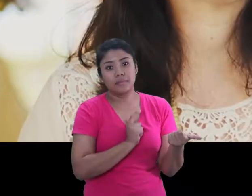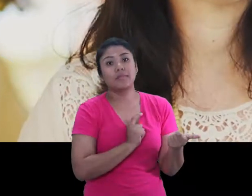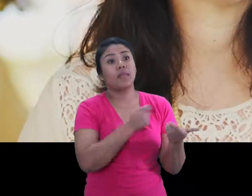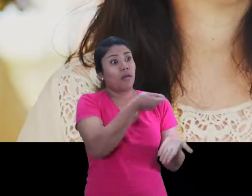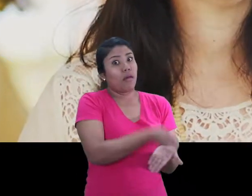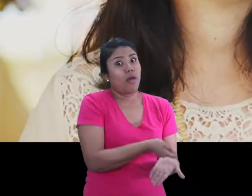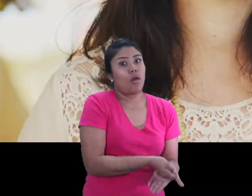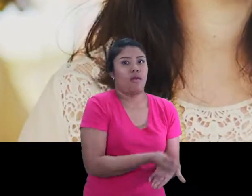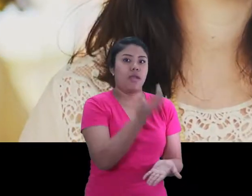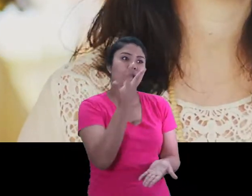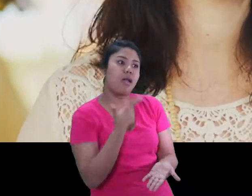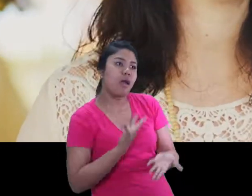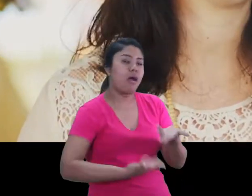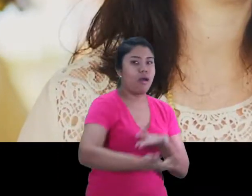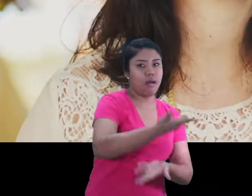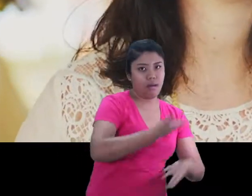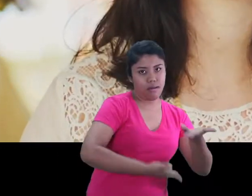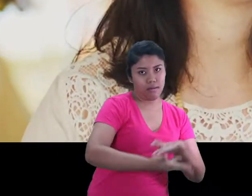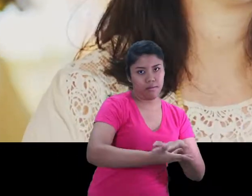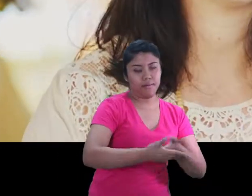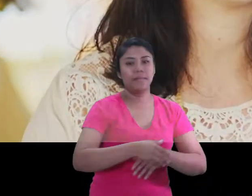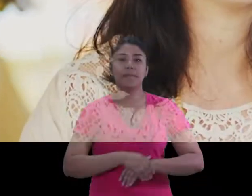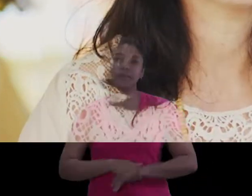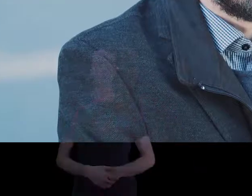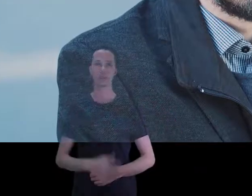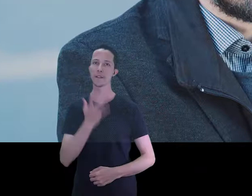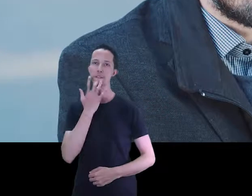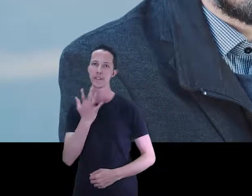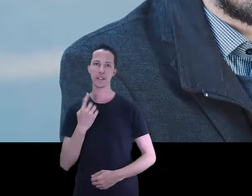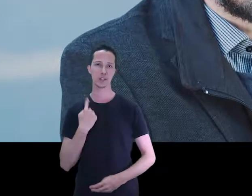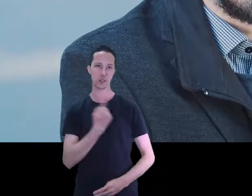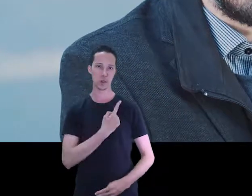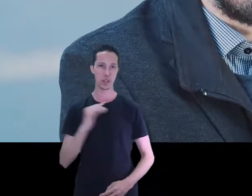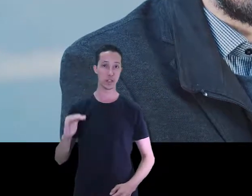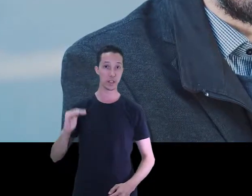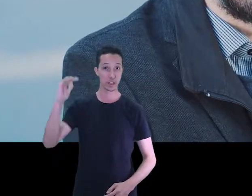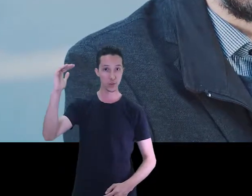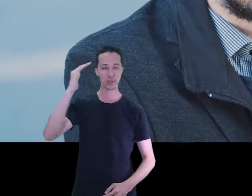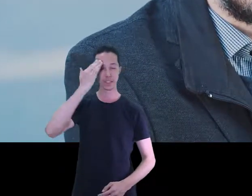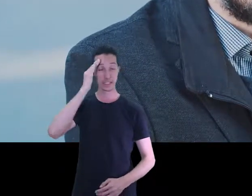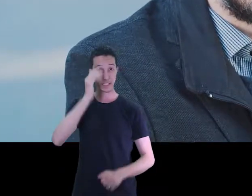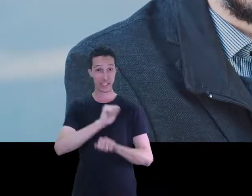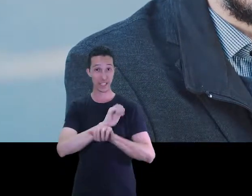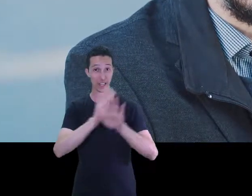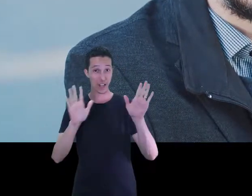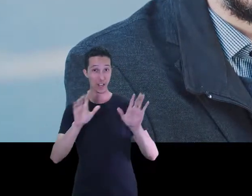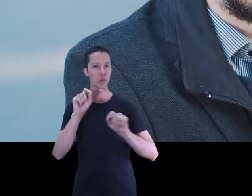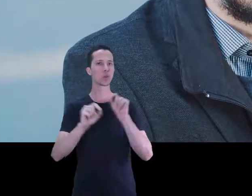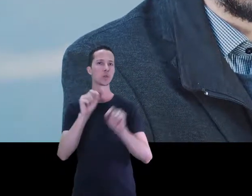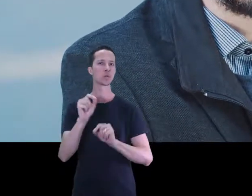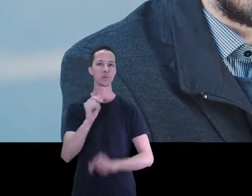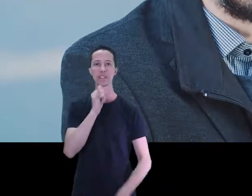qualidade, respondendo esses diferentes espaços onde as crianças circulam. Acho que a melhor forma de compreender